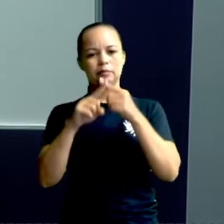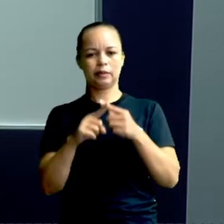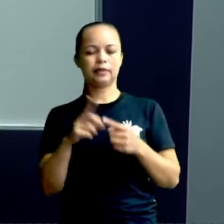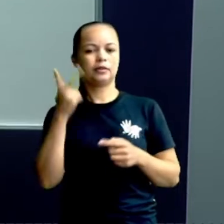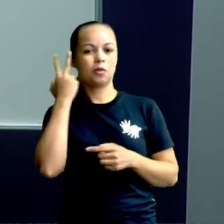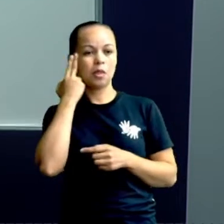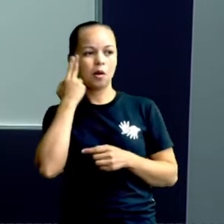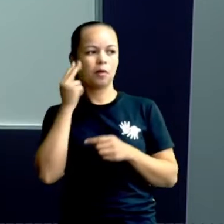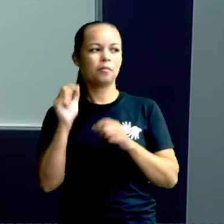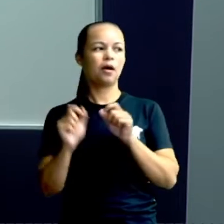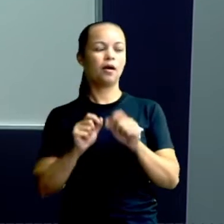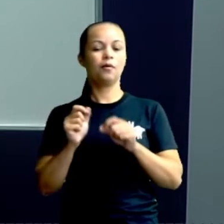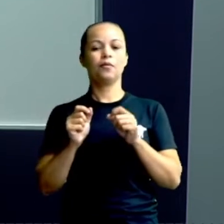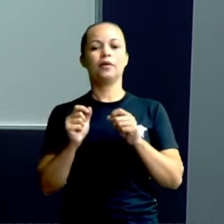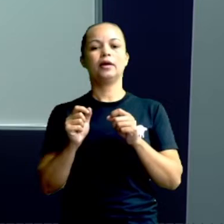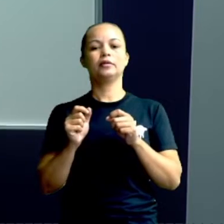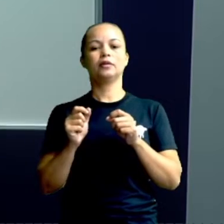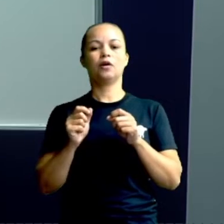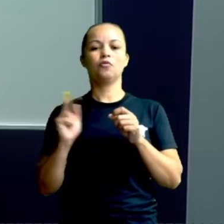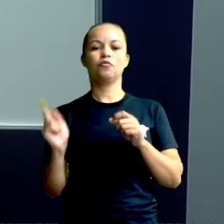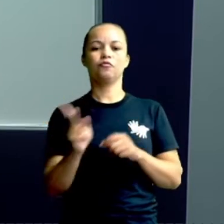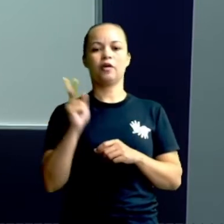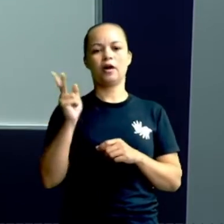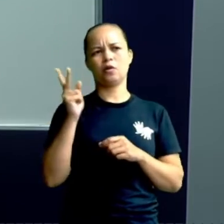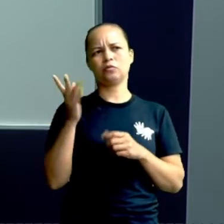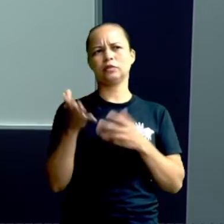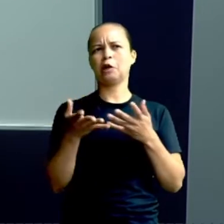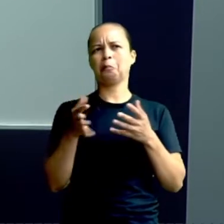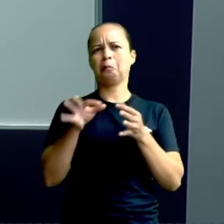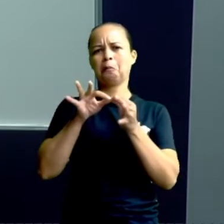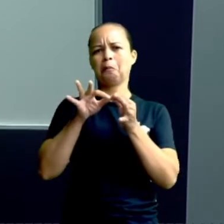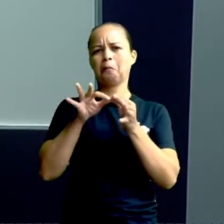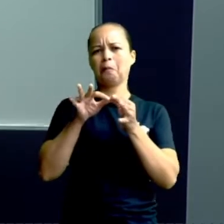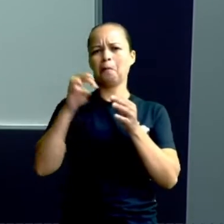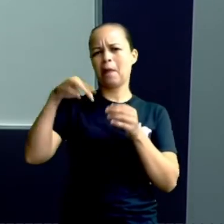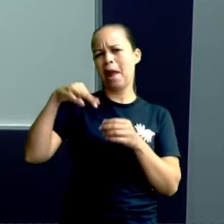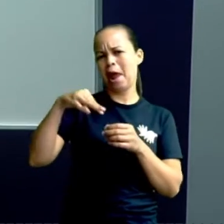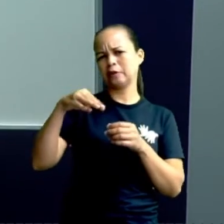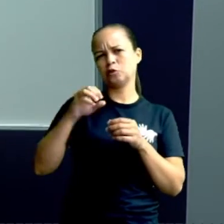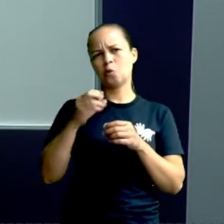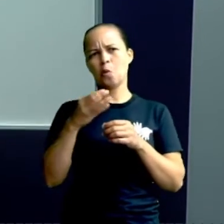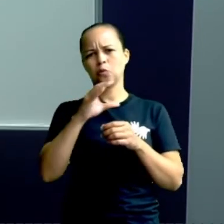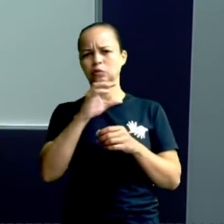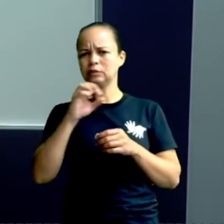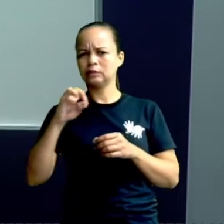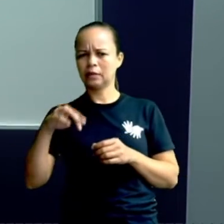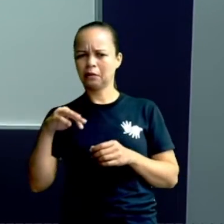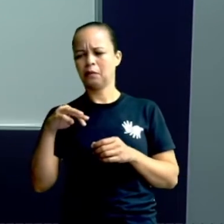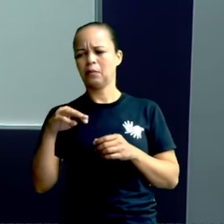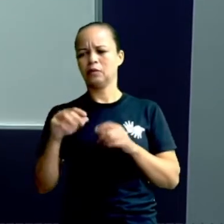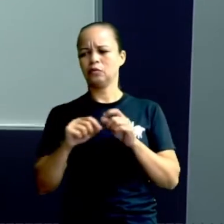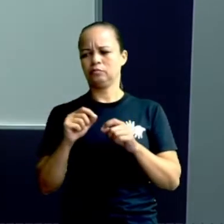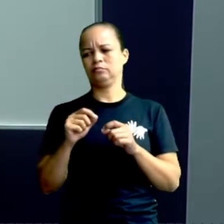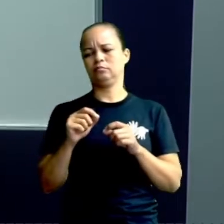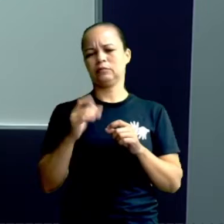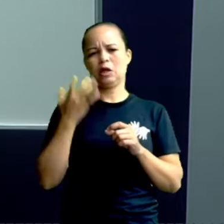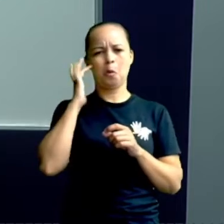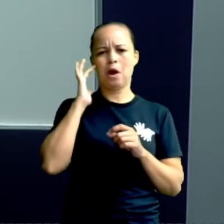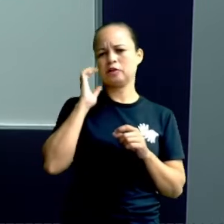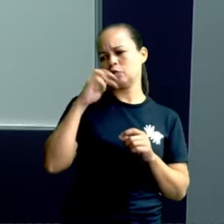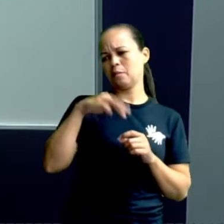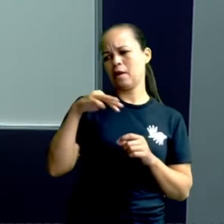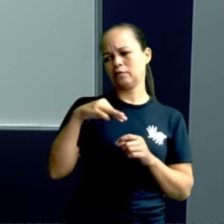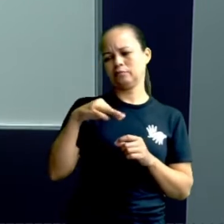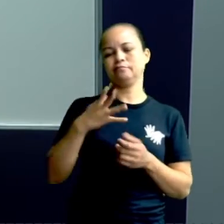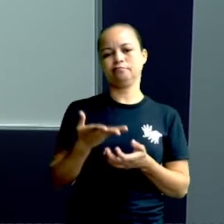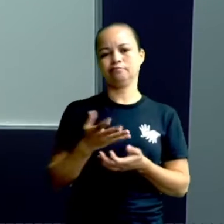então o valor vai ser, eu não sei nem se é metros ou é centímetros lá. Acho que metros, vamos botar